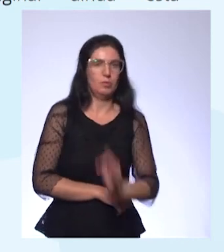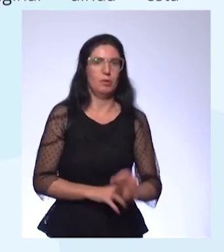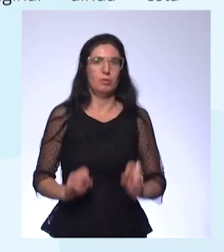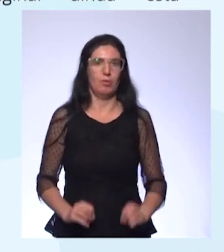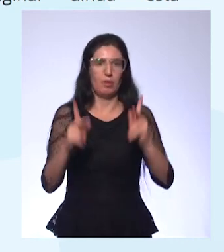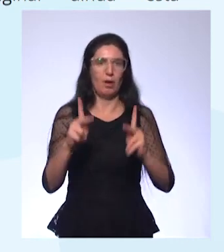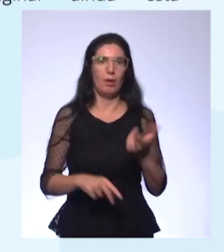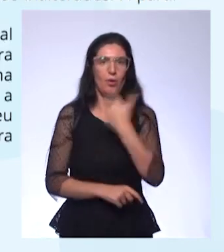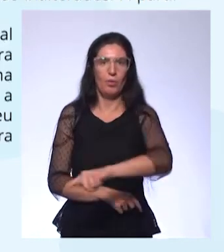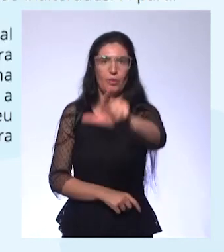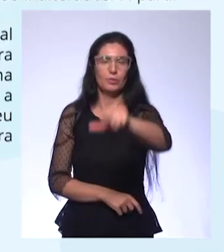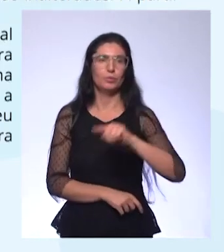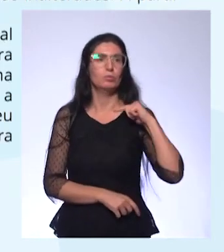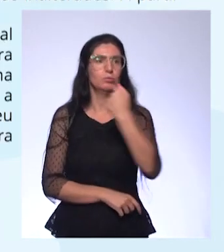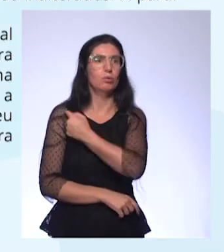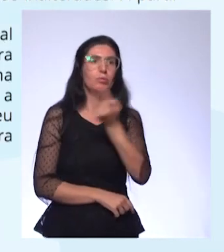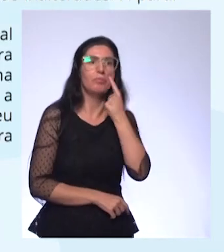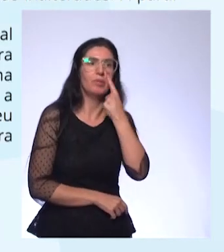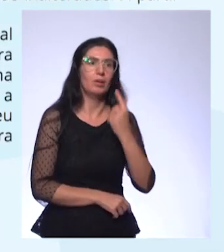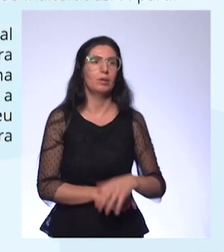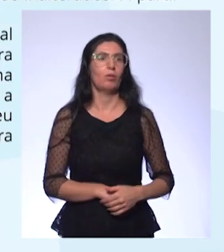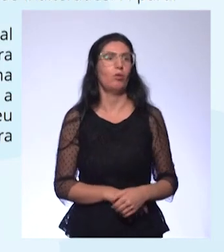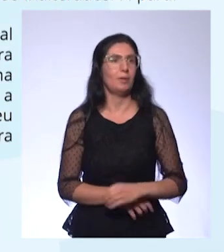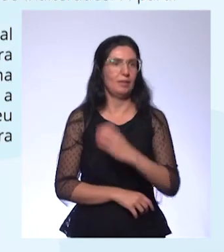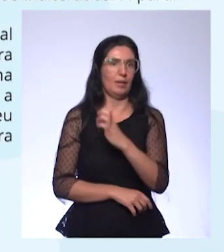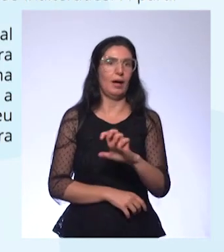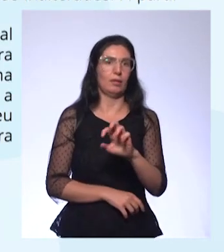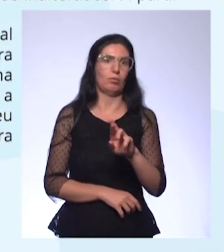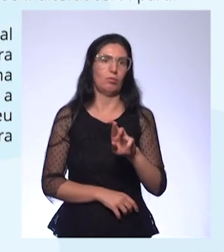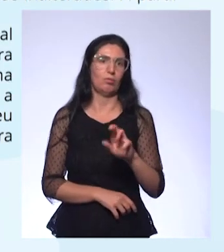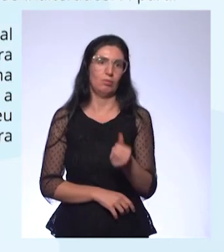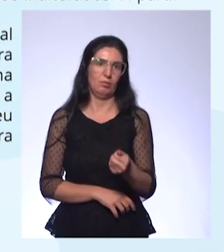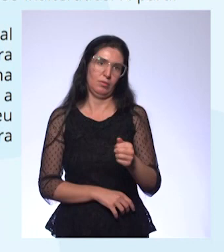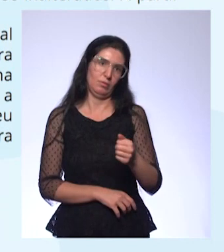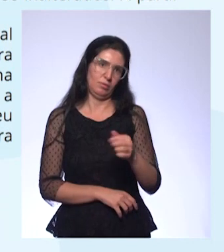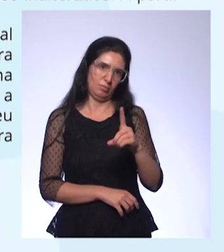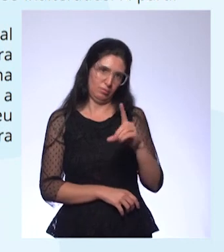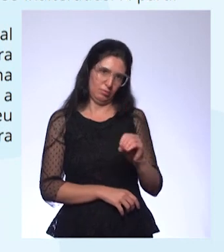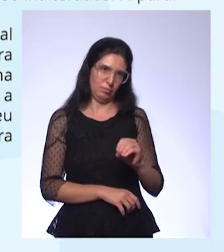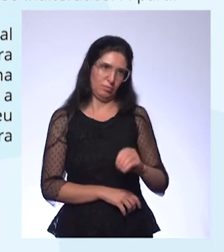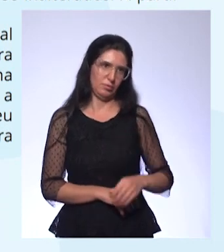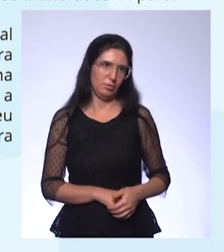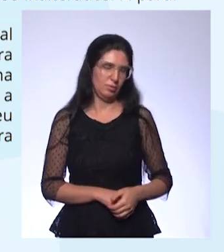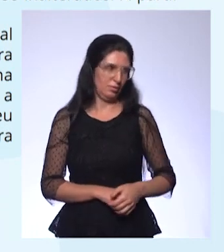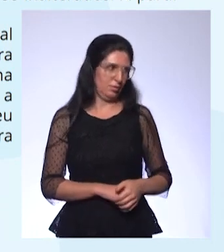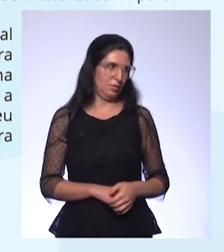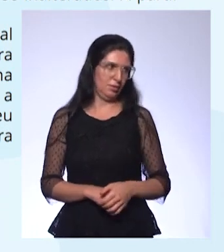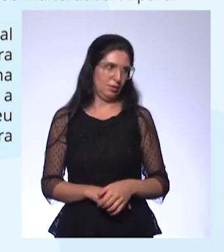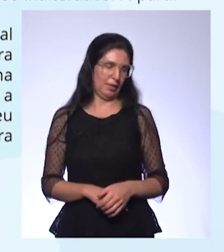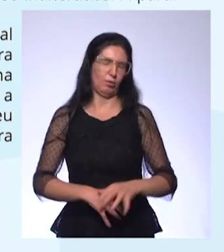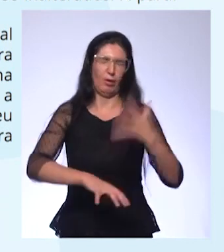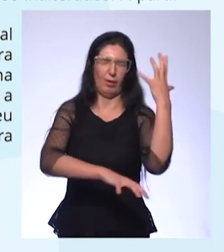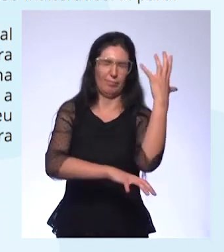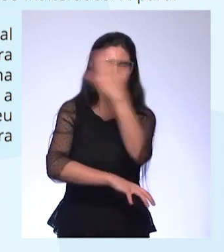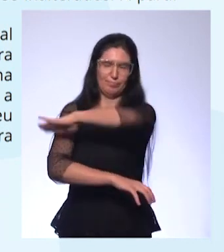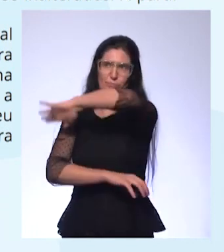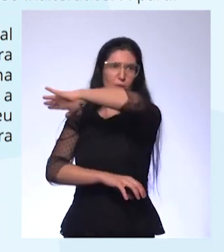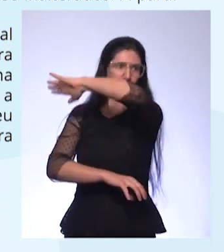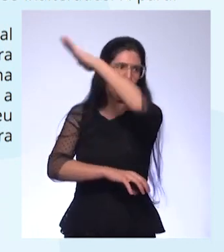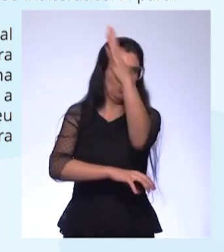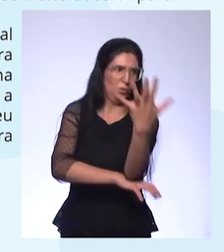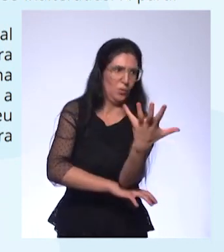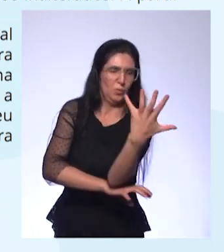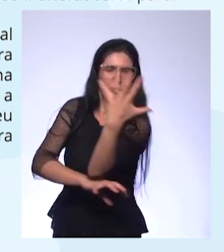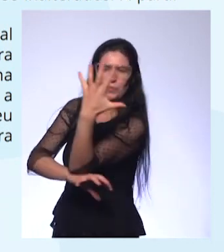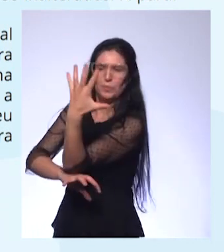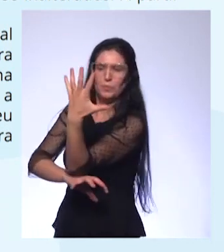A próxima que a gente vai ver aí é o Cerrado, né, que tem em torno aí de 2 milhões de quilômetros quadrados. Né, ocorre aí